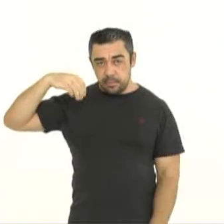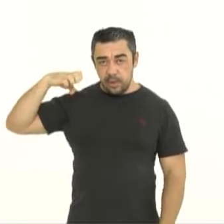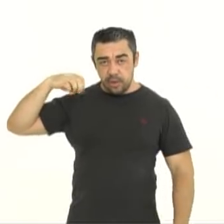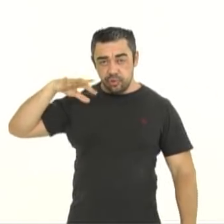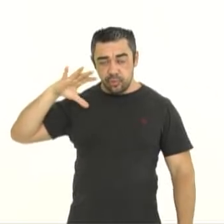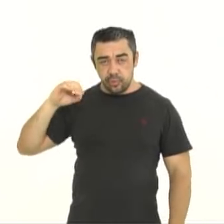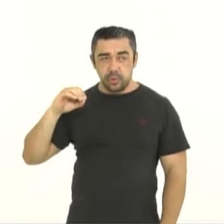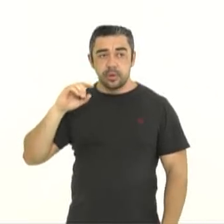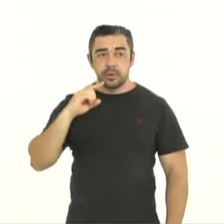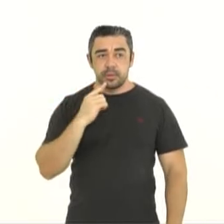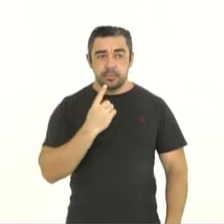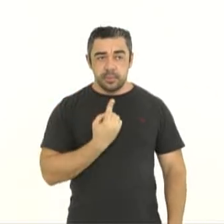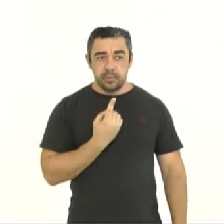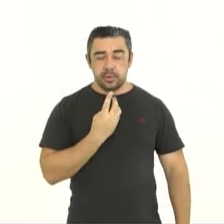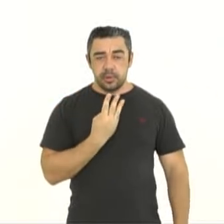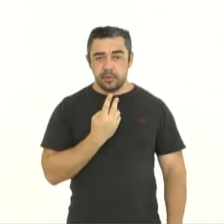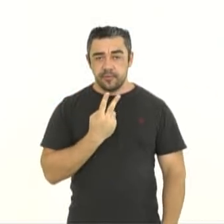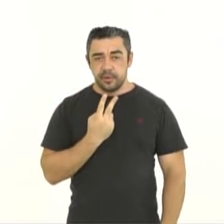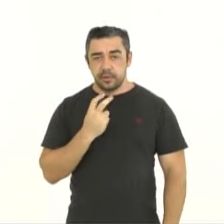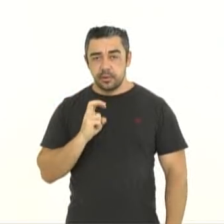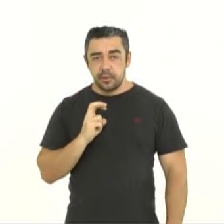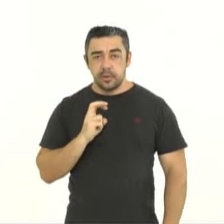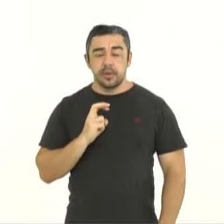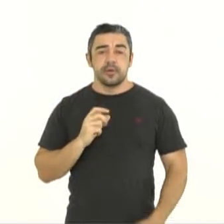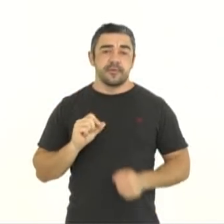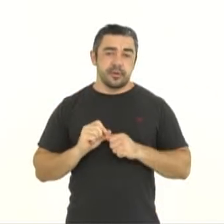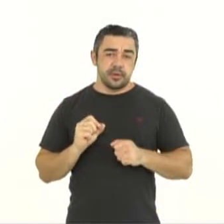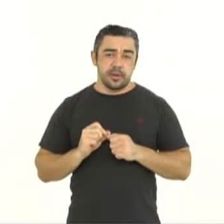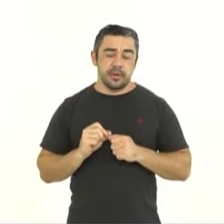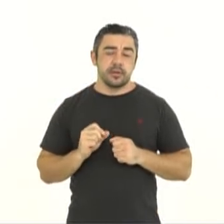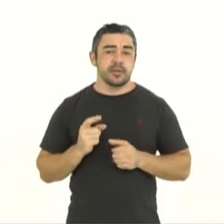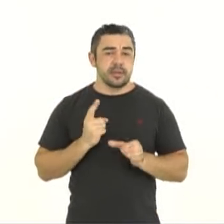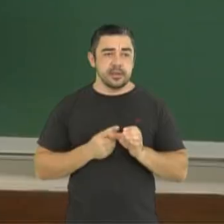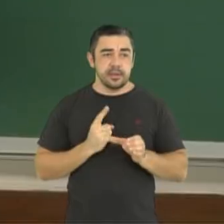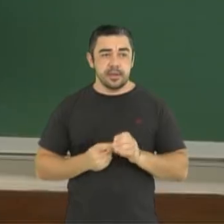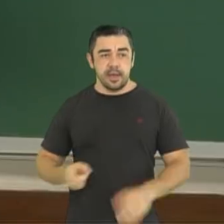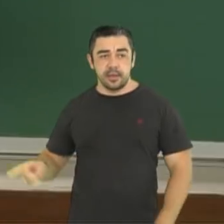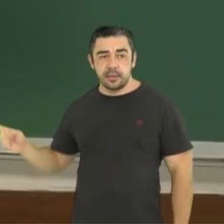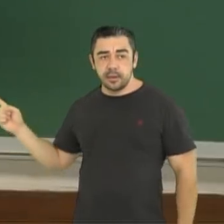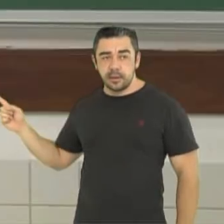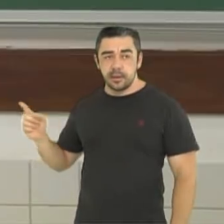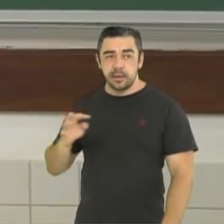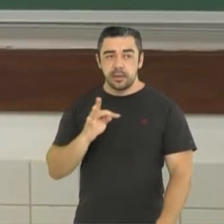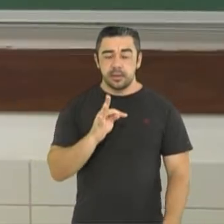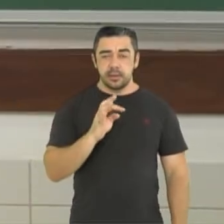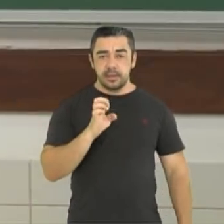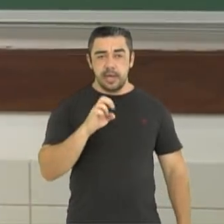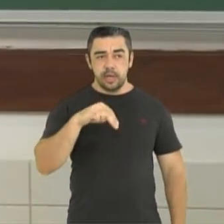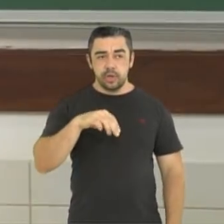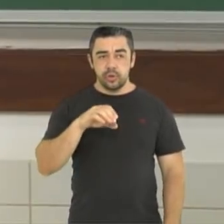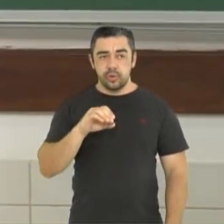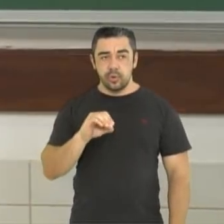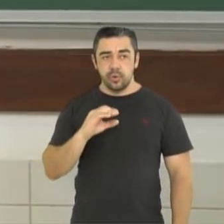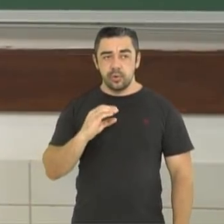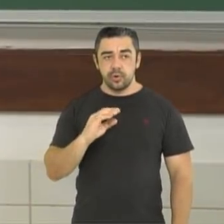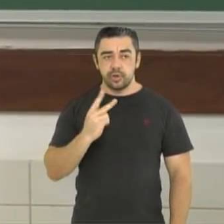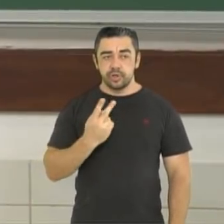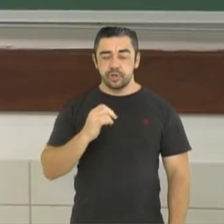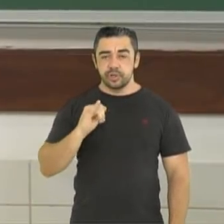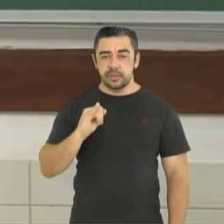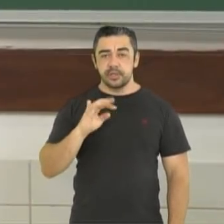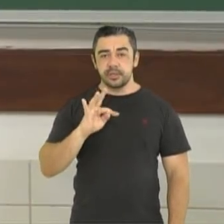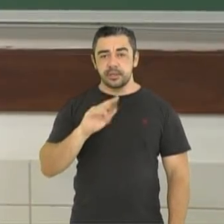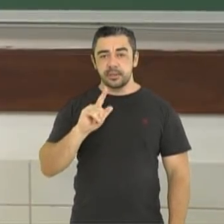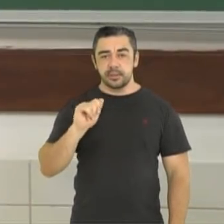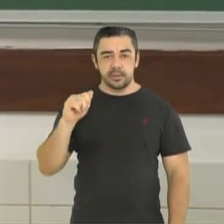1325 e lá ergueram a cidade Tenochtitlan. Olha, galerinha, a professora vai comentar